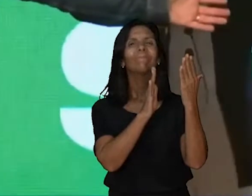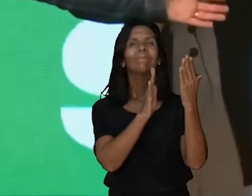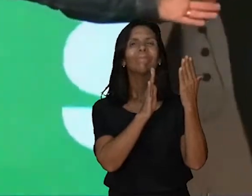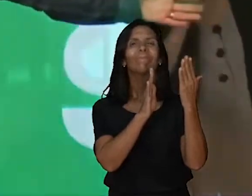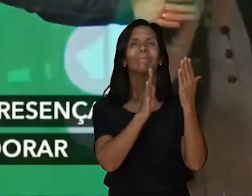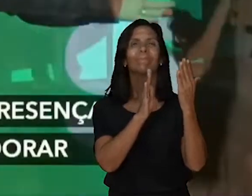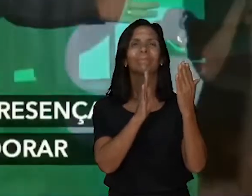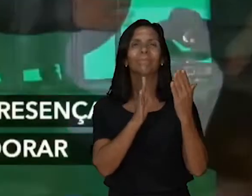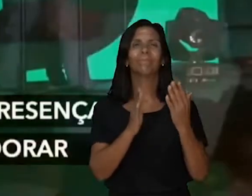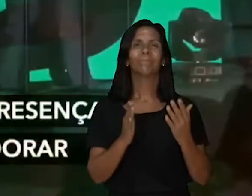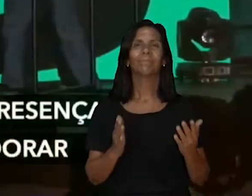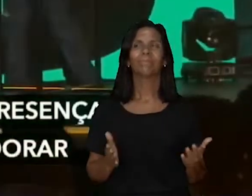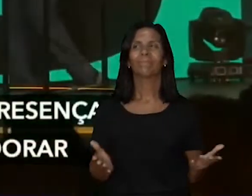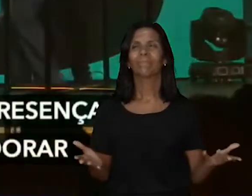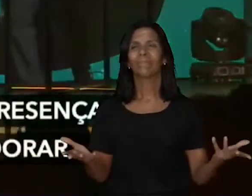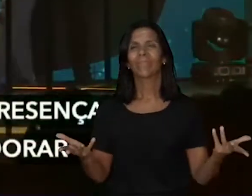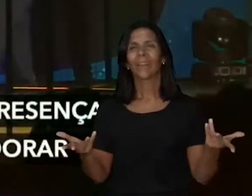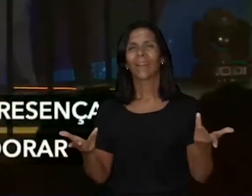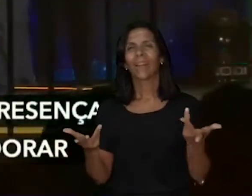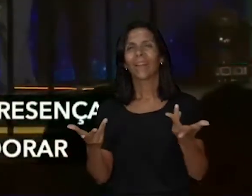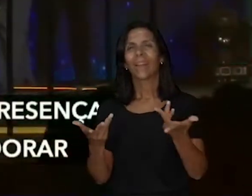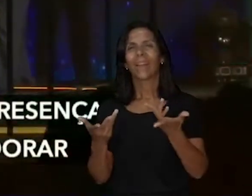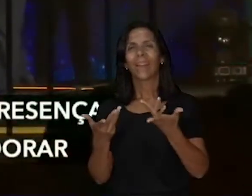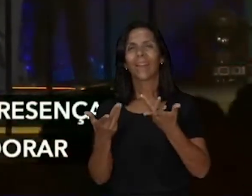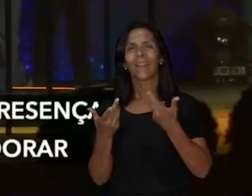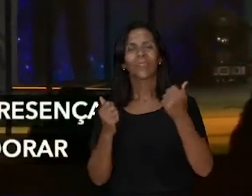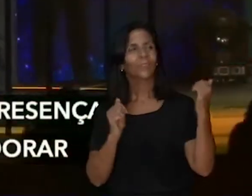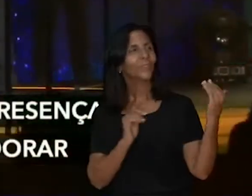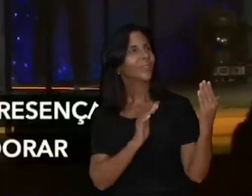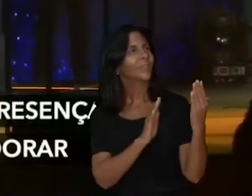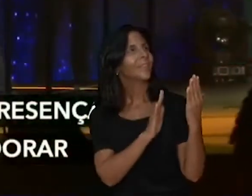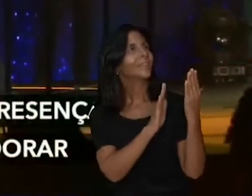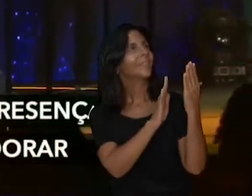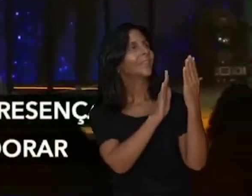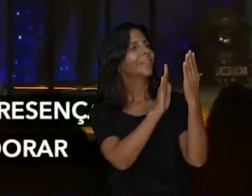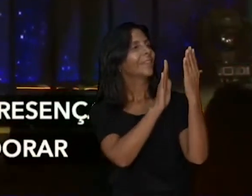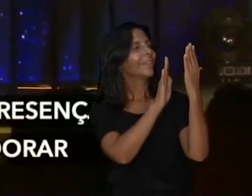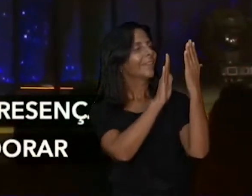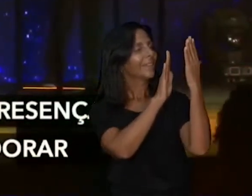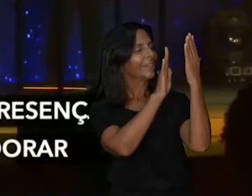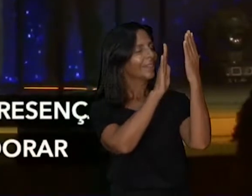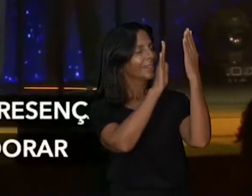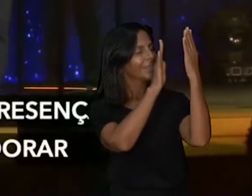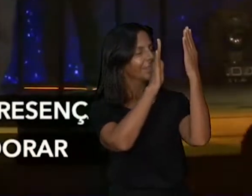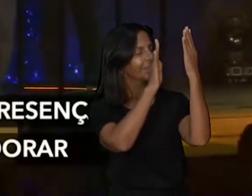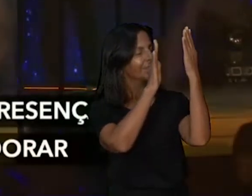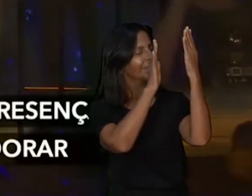Maravilhoso é estar em tua presença.